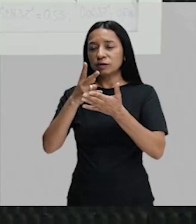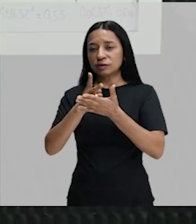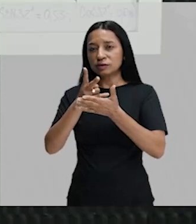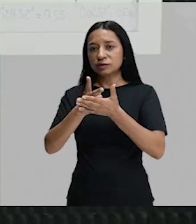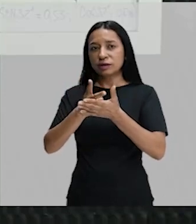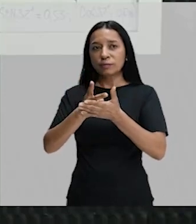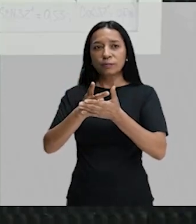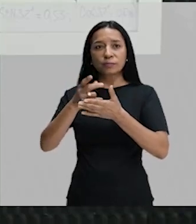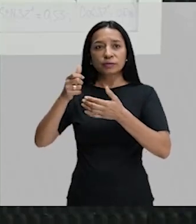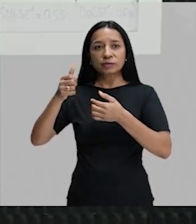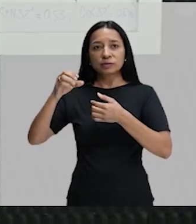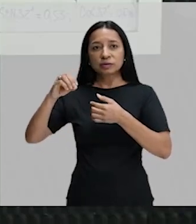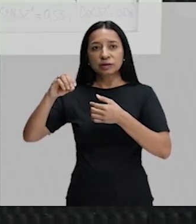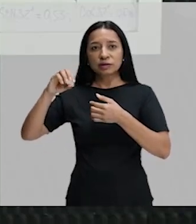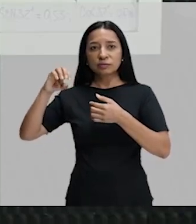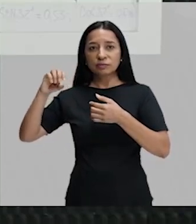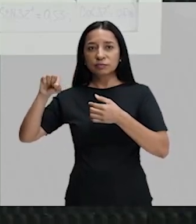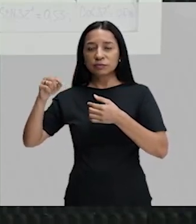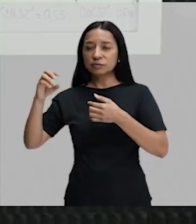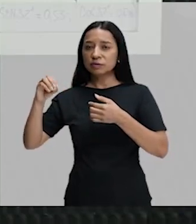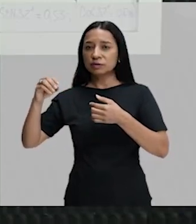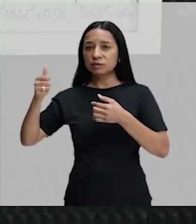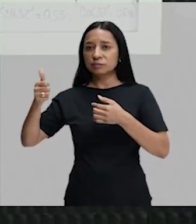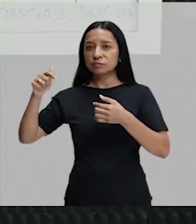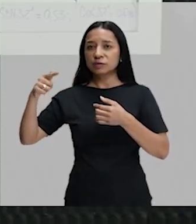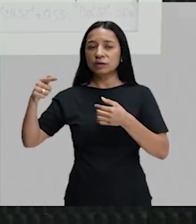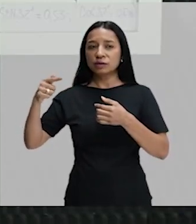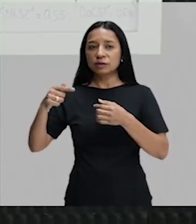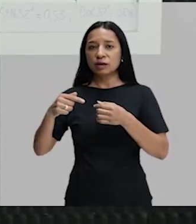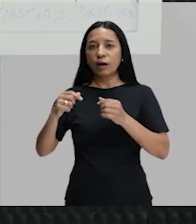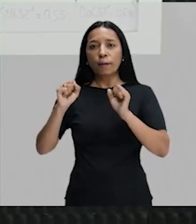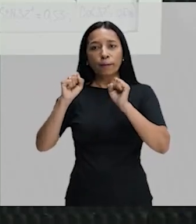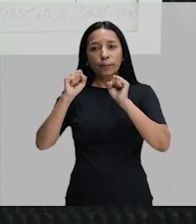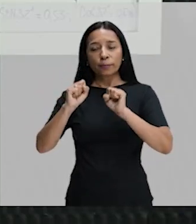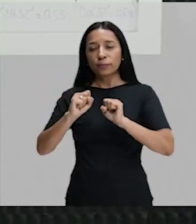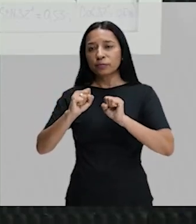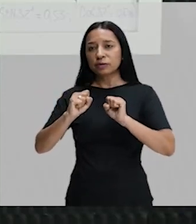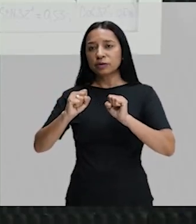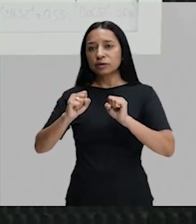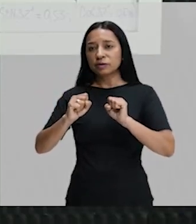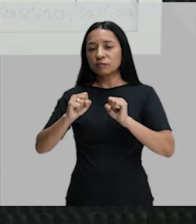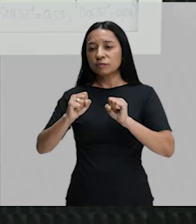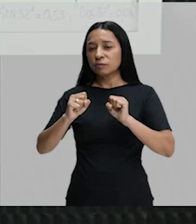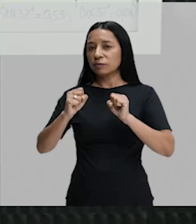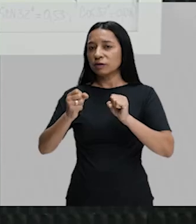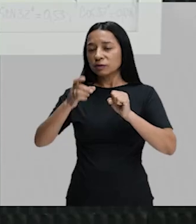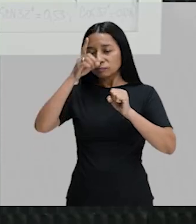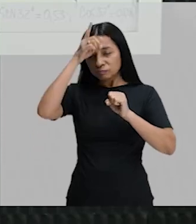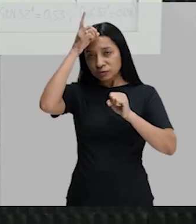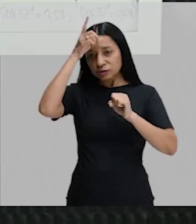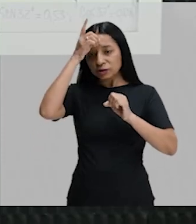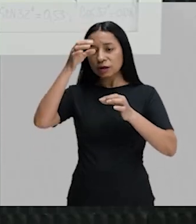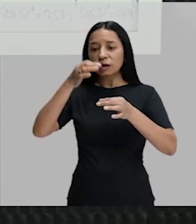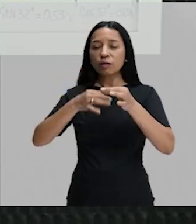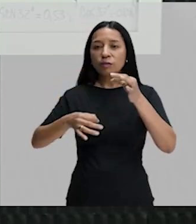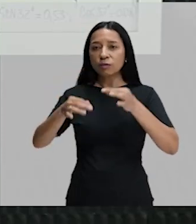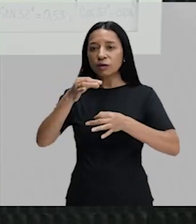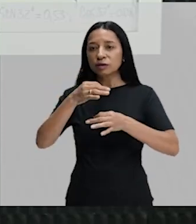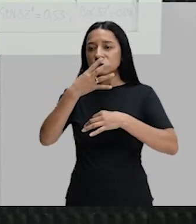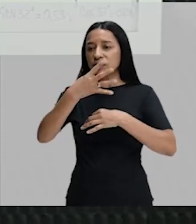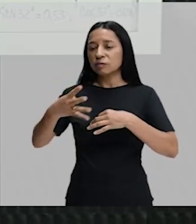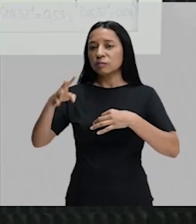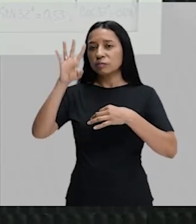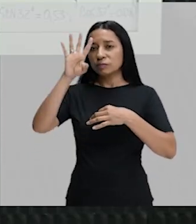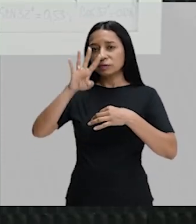Então, foi possível, né, para a gente criar, para os matemáticos criarem, uma tabela que é chamada de tabela